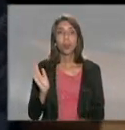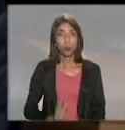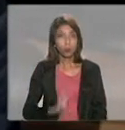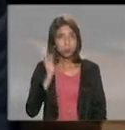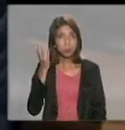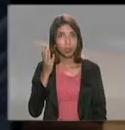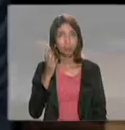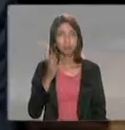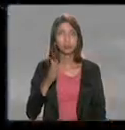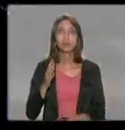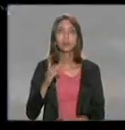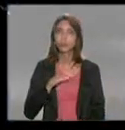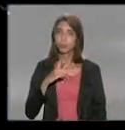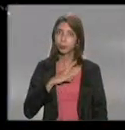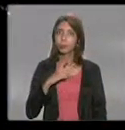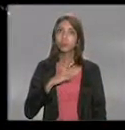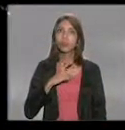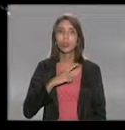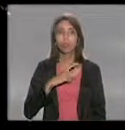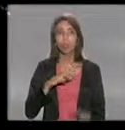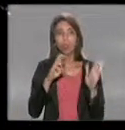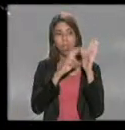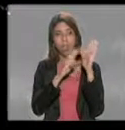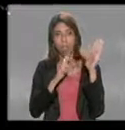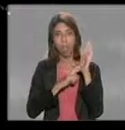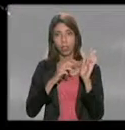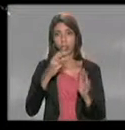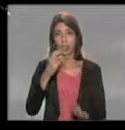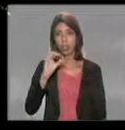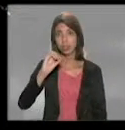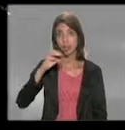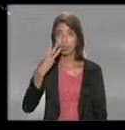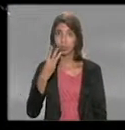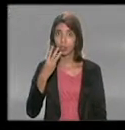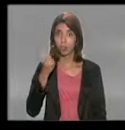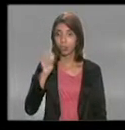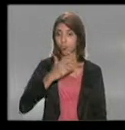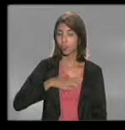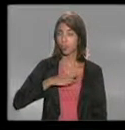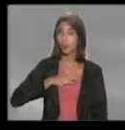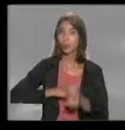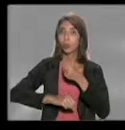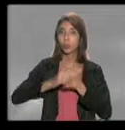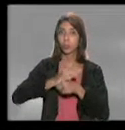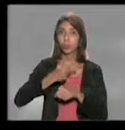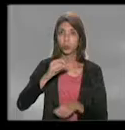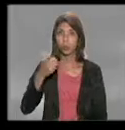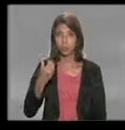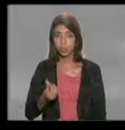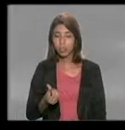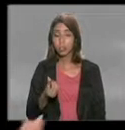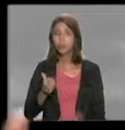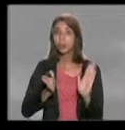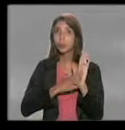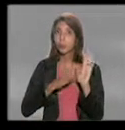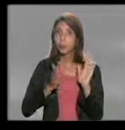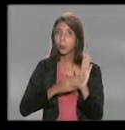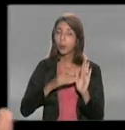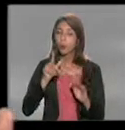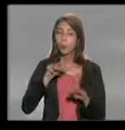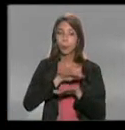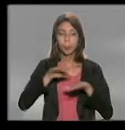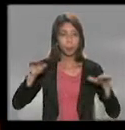hora de ser beneficiado numa política como essa? A partir de um determinado momento, tem